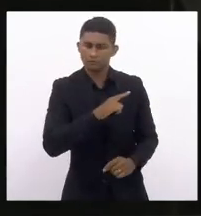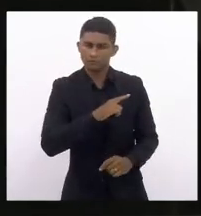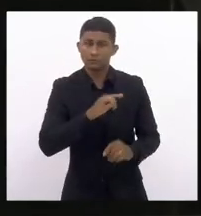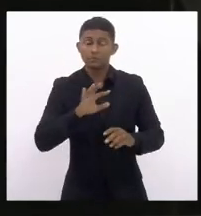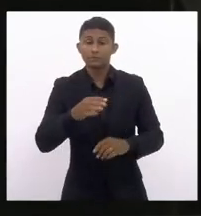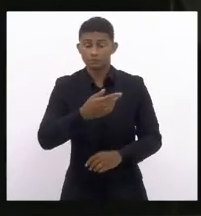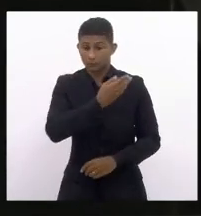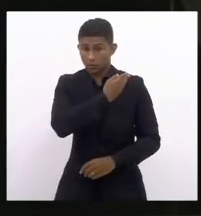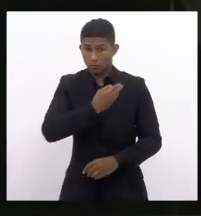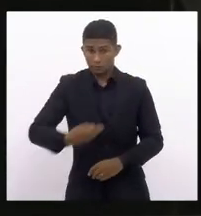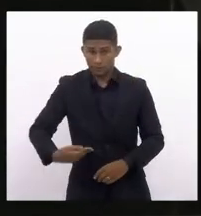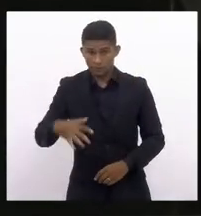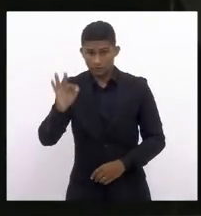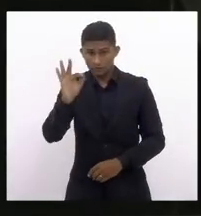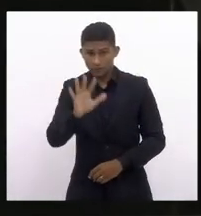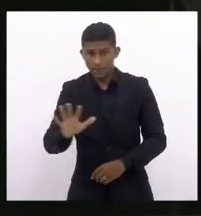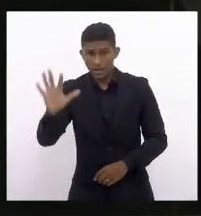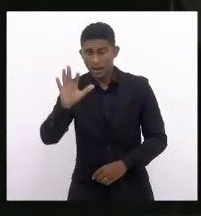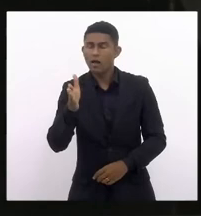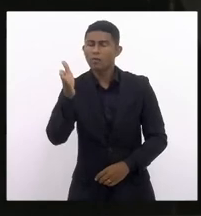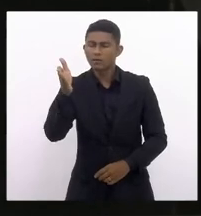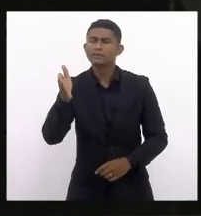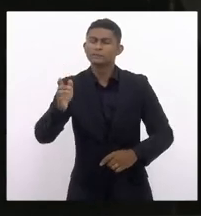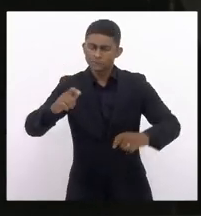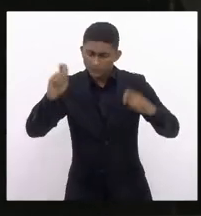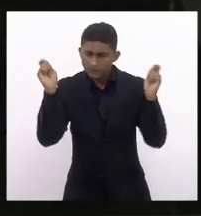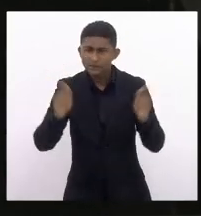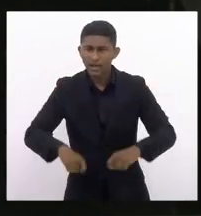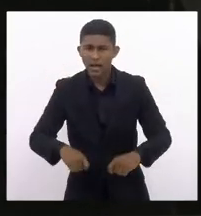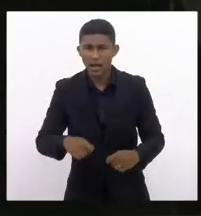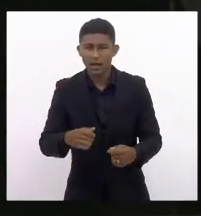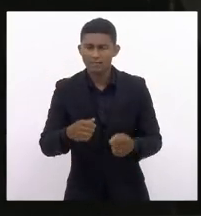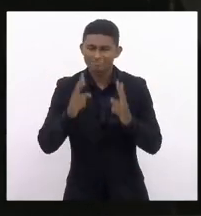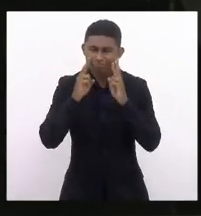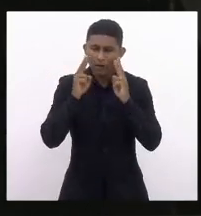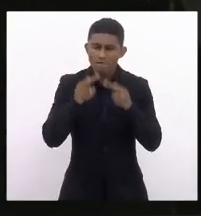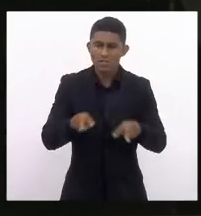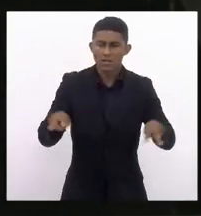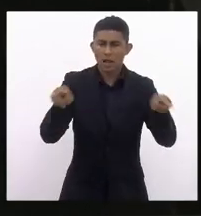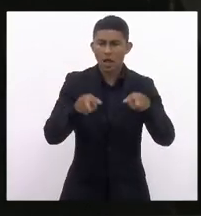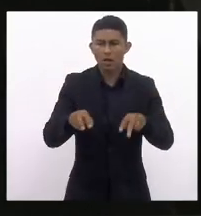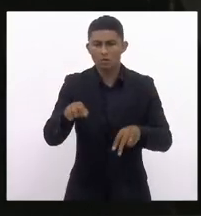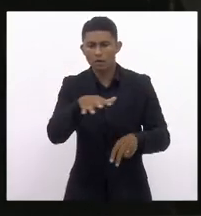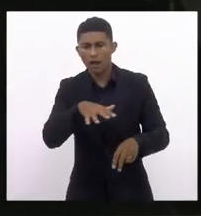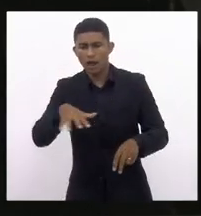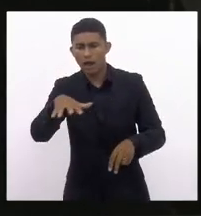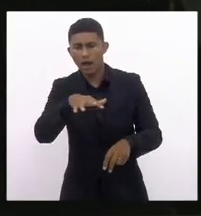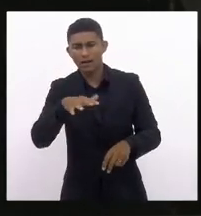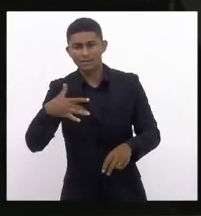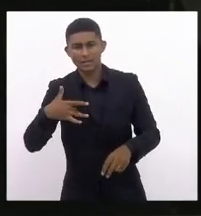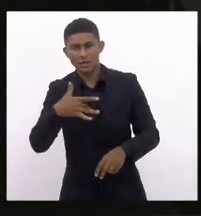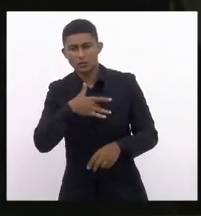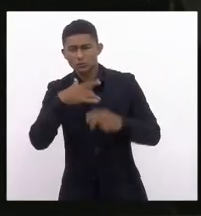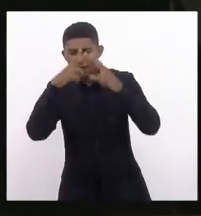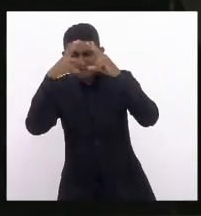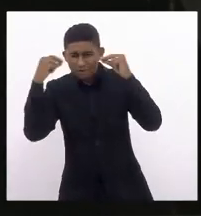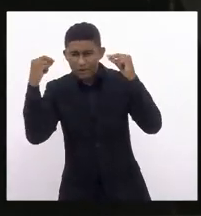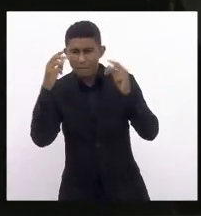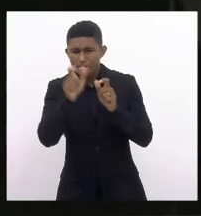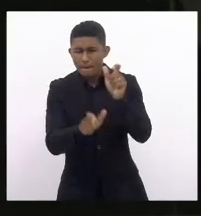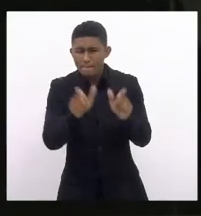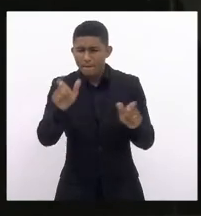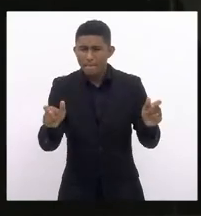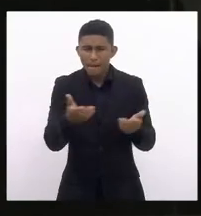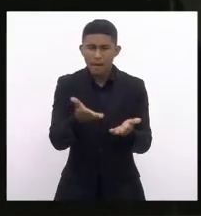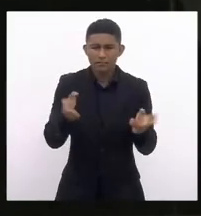que pode, sim, olhar para a categoria de enfermagem, olhar para